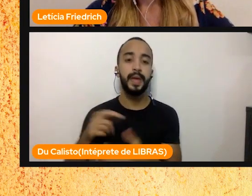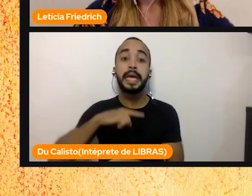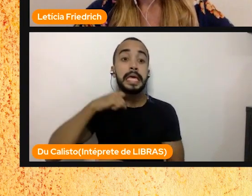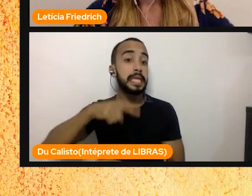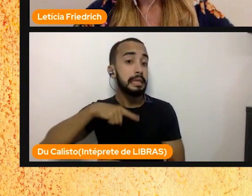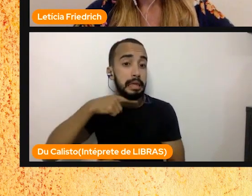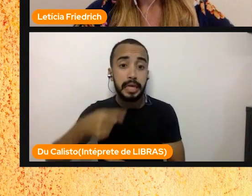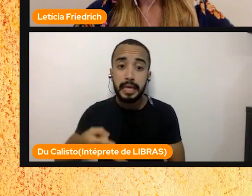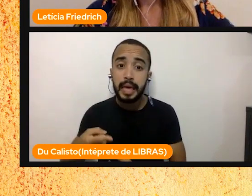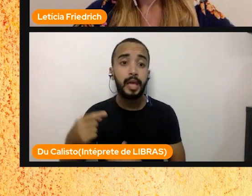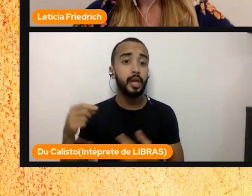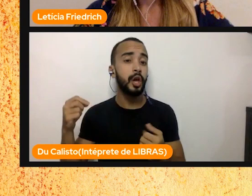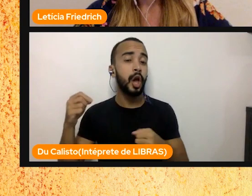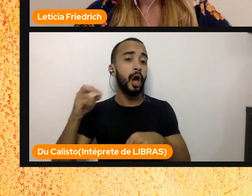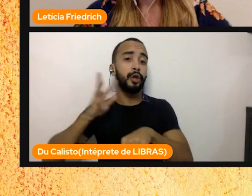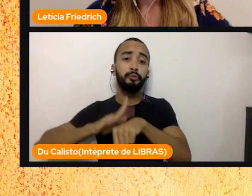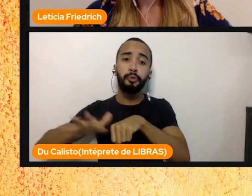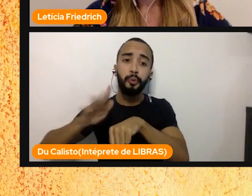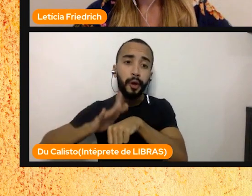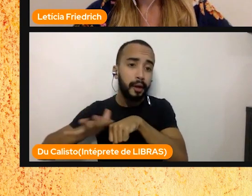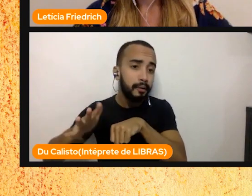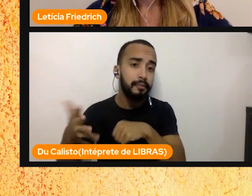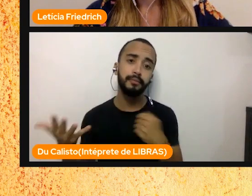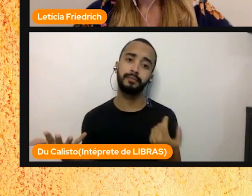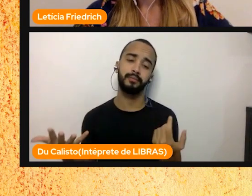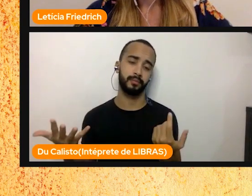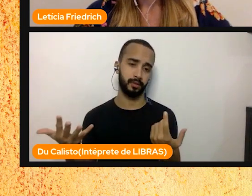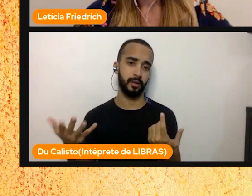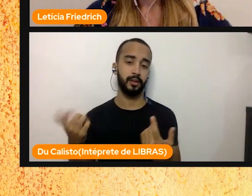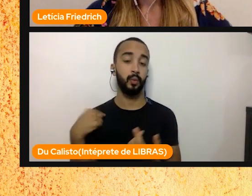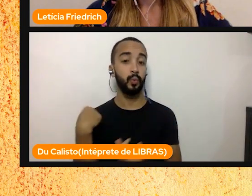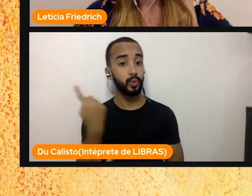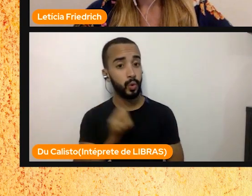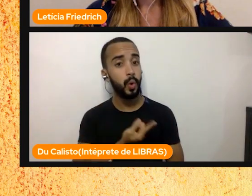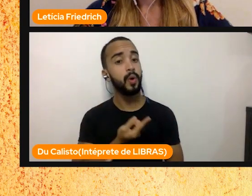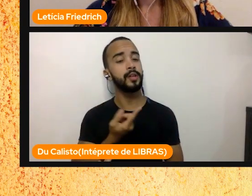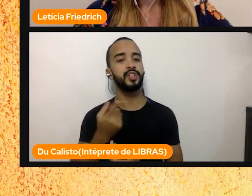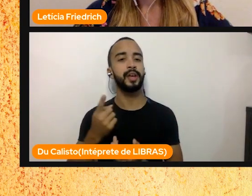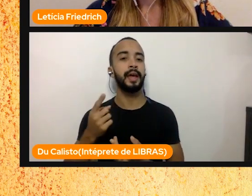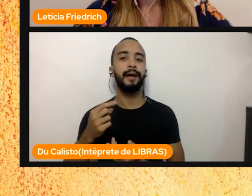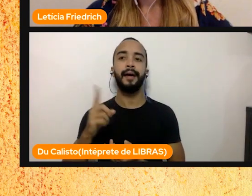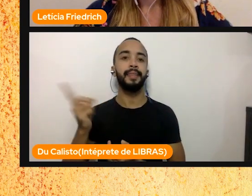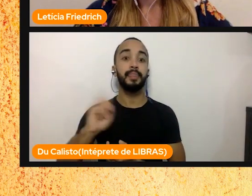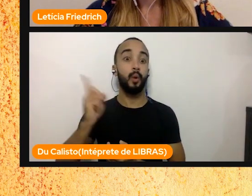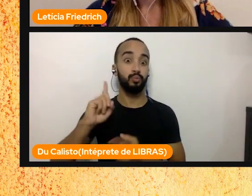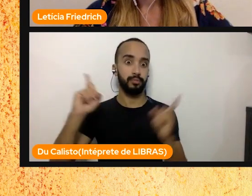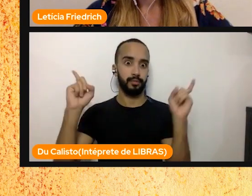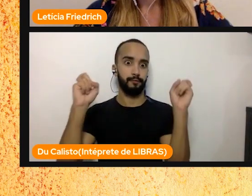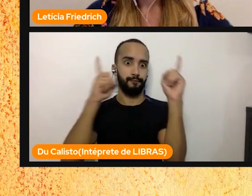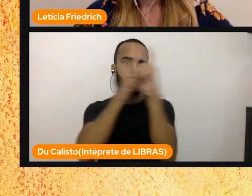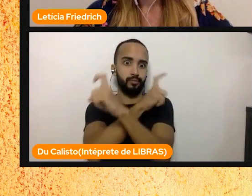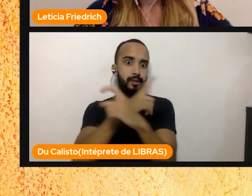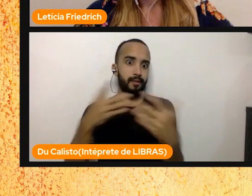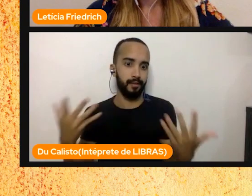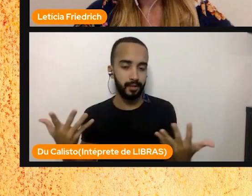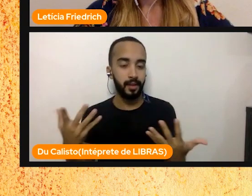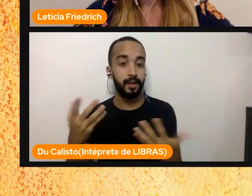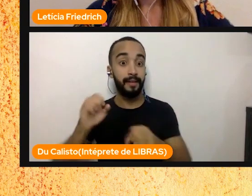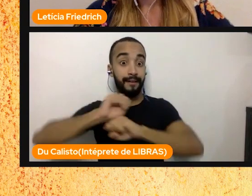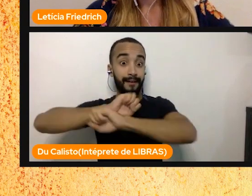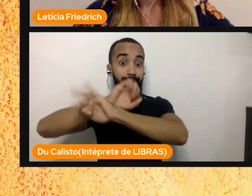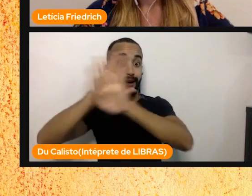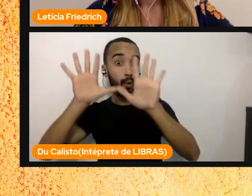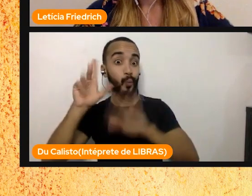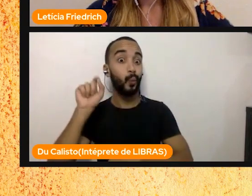acho que foi uma decisão acertada nossa como estúdio, e a gente não teve impacto nenhum. Eu acho que deixa muito claro, né, o quanto a animação ela